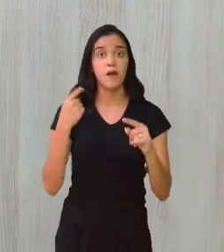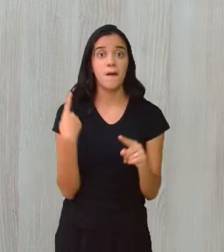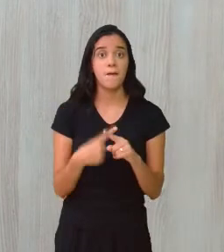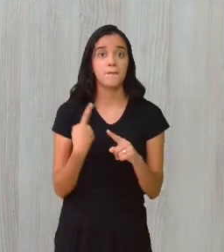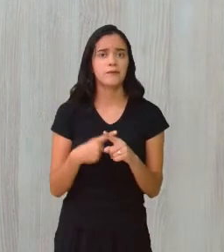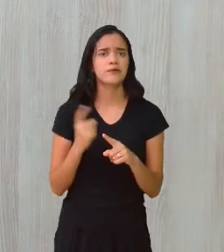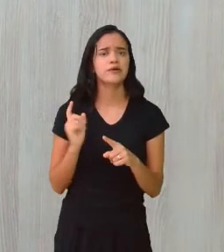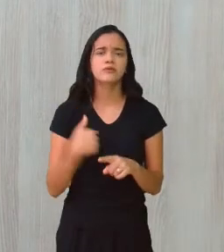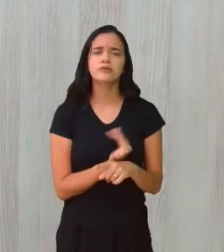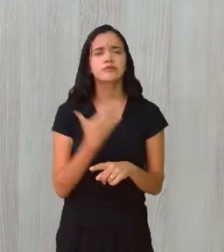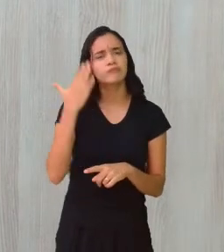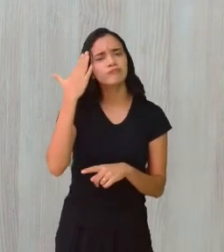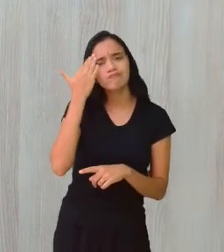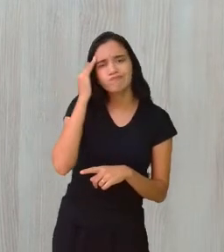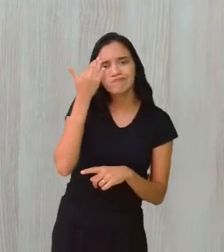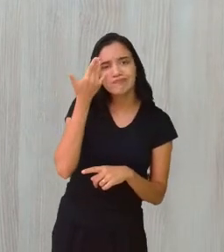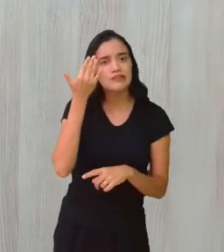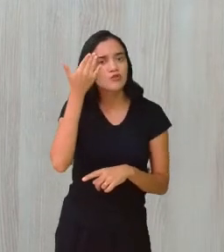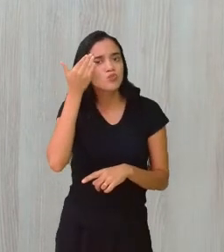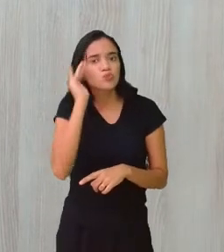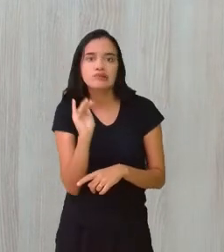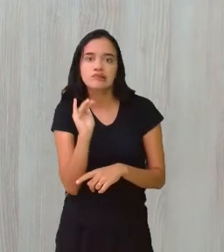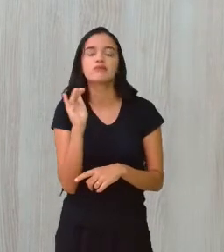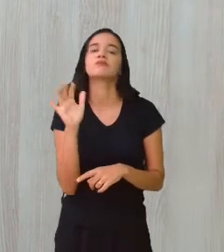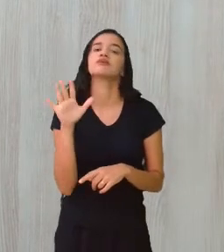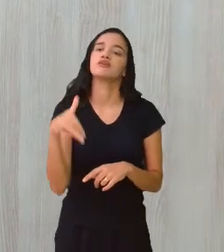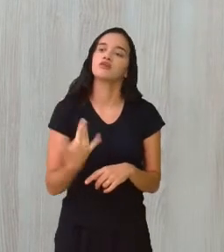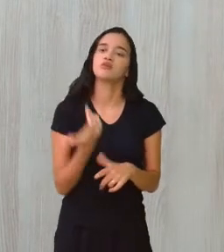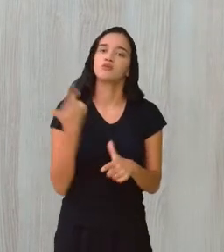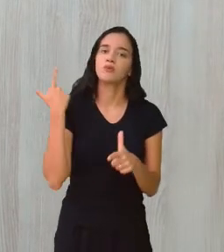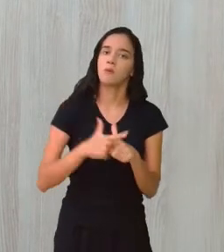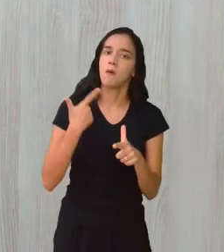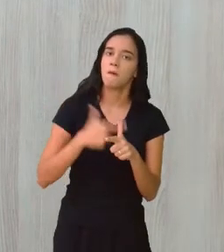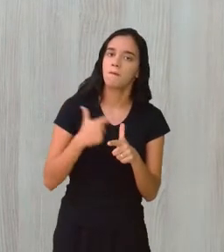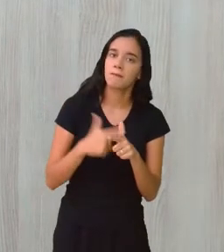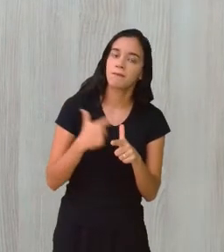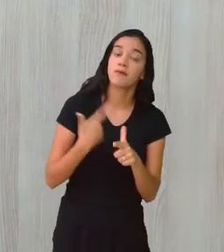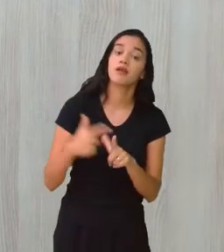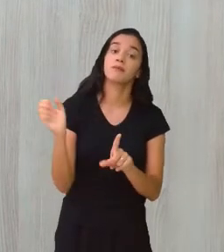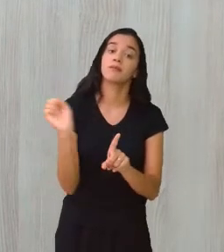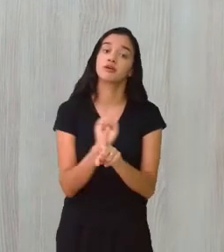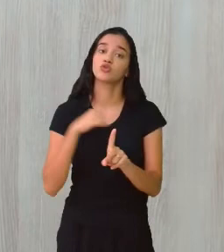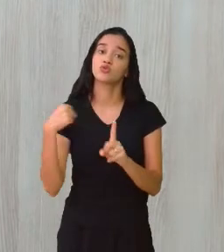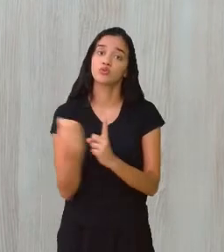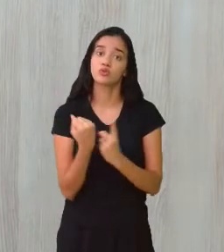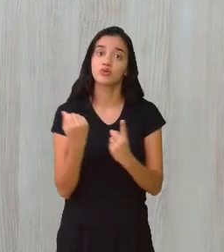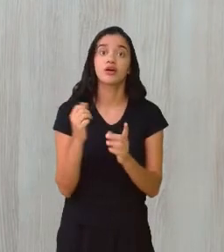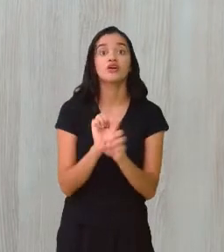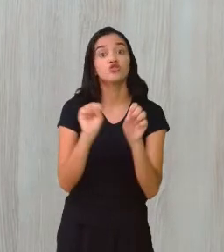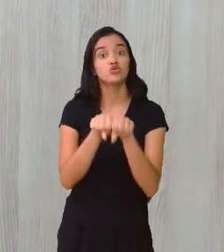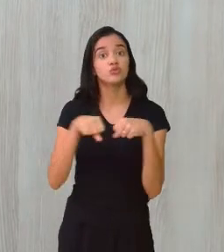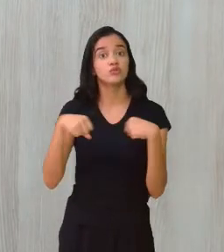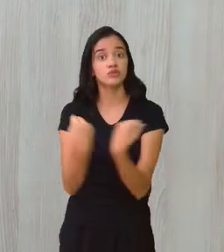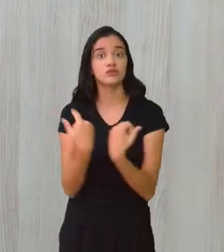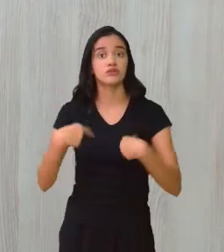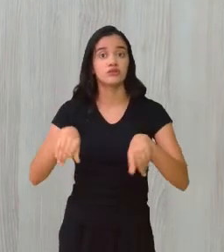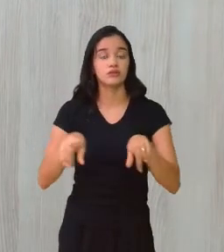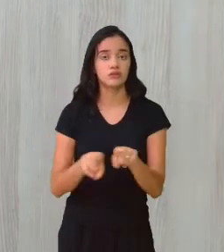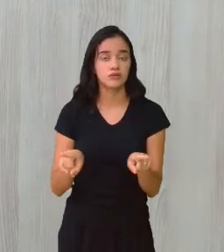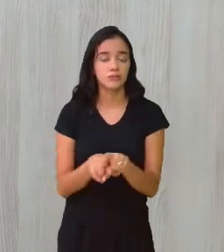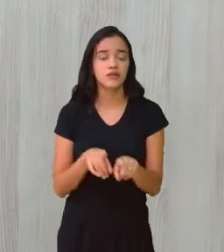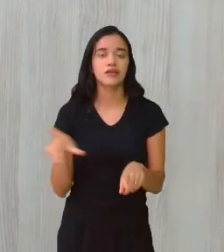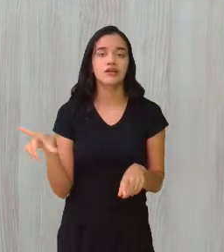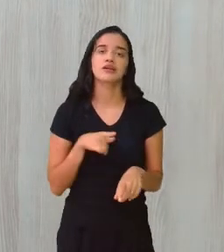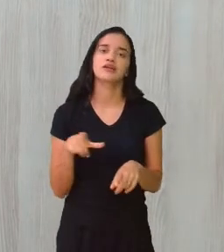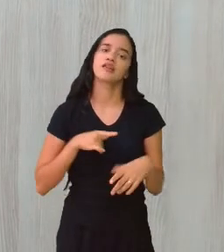gente não entende, né, não sabe dos problemas ambientais, sociais, socioambientais, né, que ocorrem